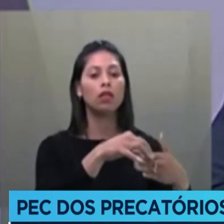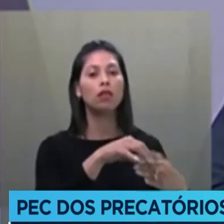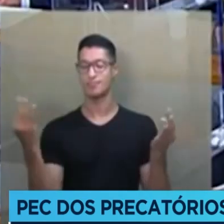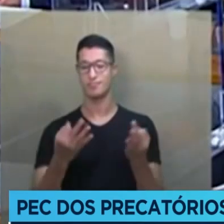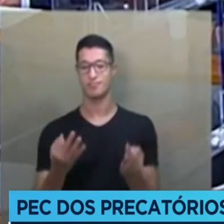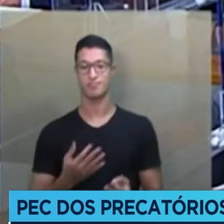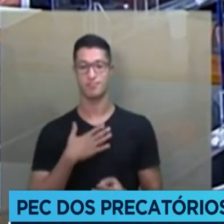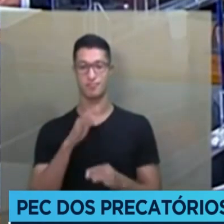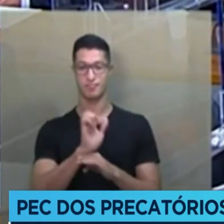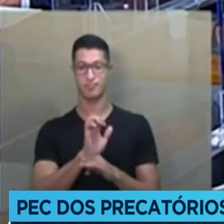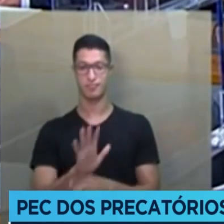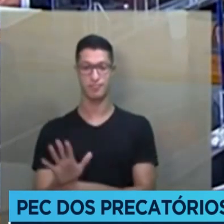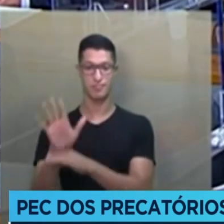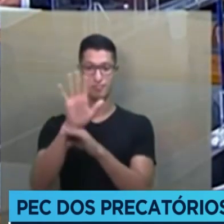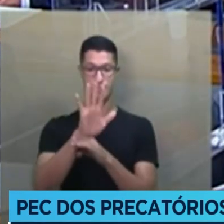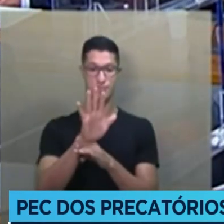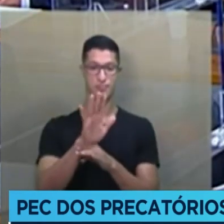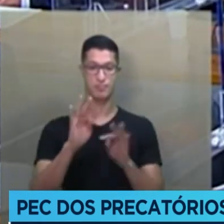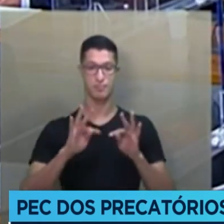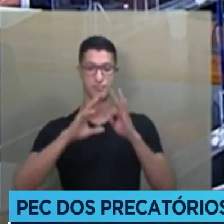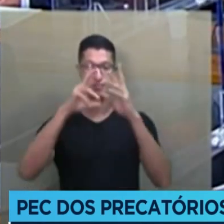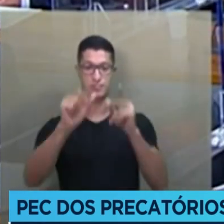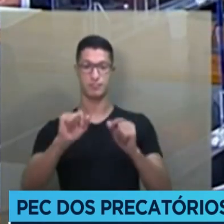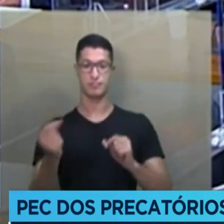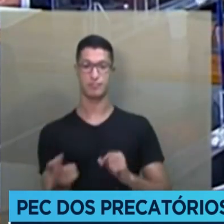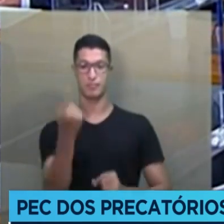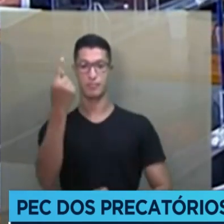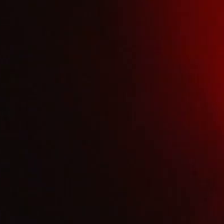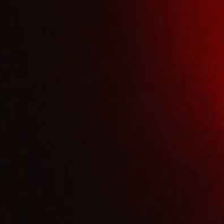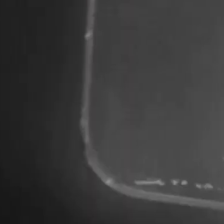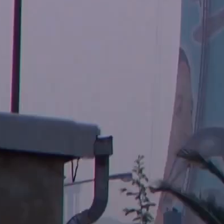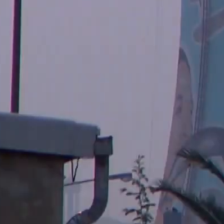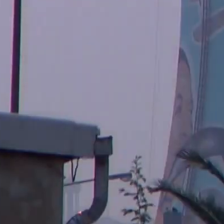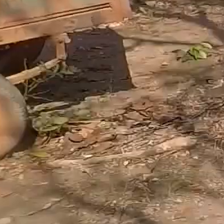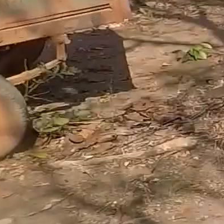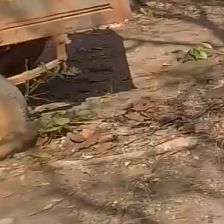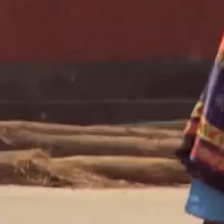bancar o Auxílio Brasil, programa criado para substituir o Bolsa Família.